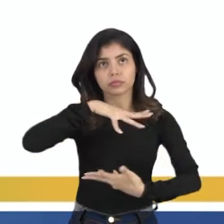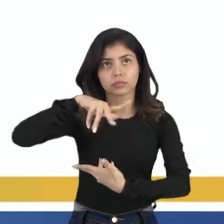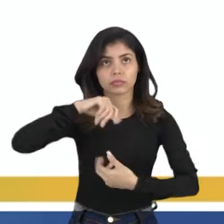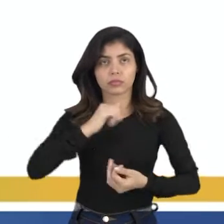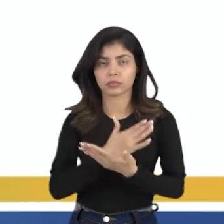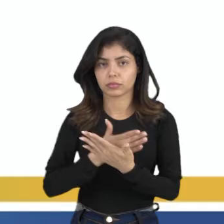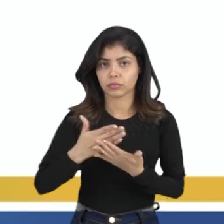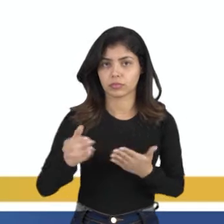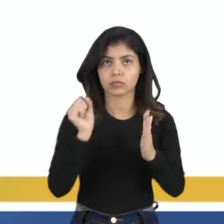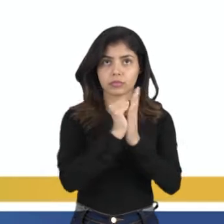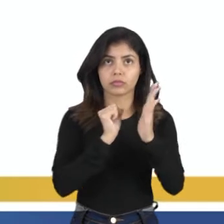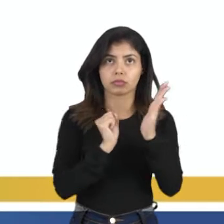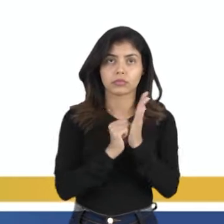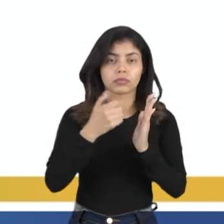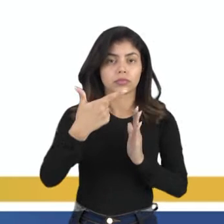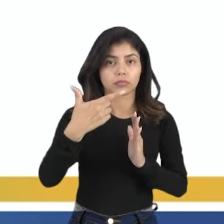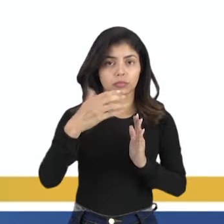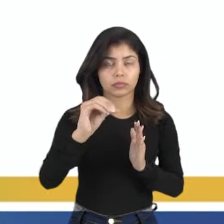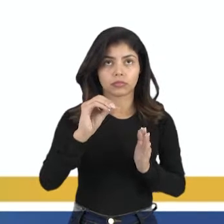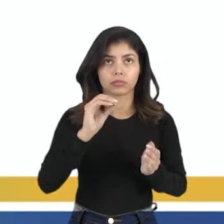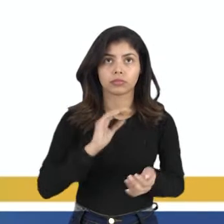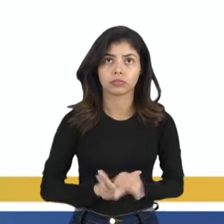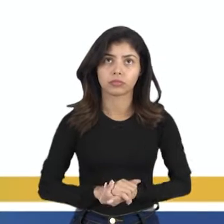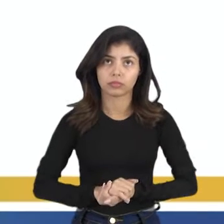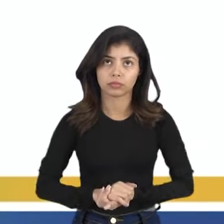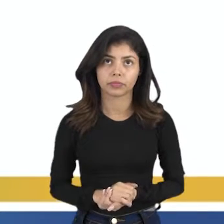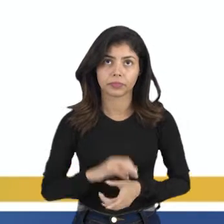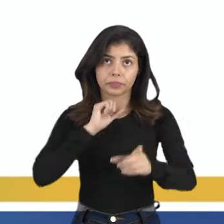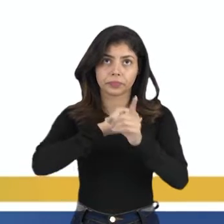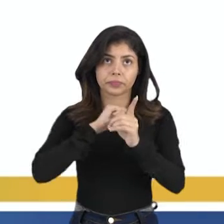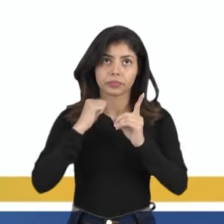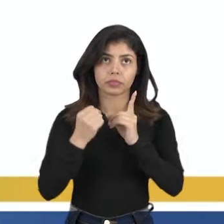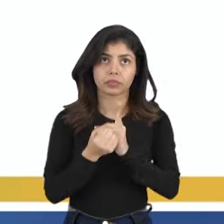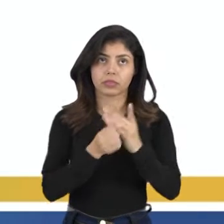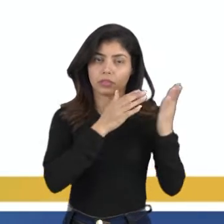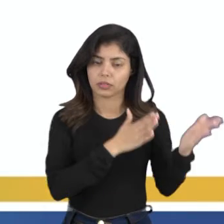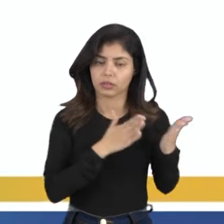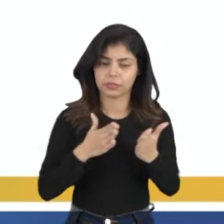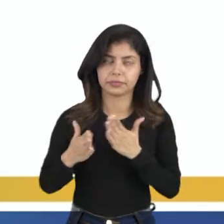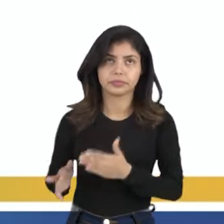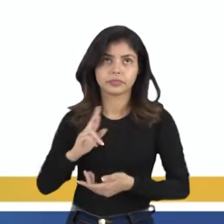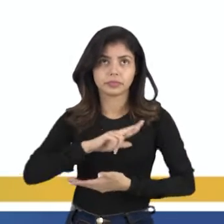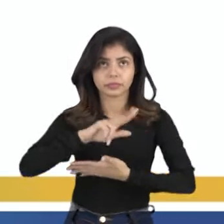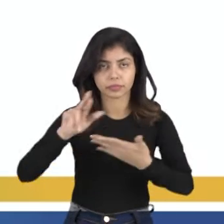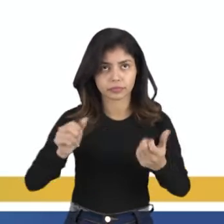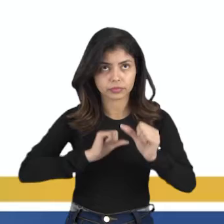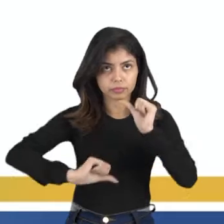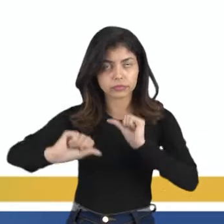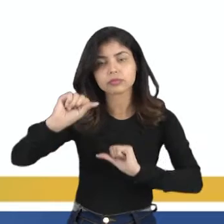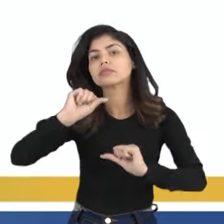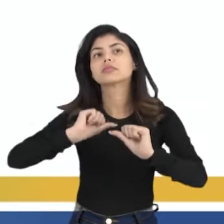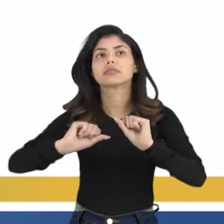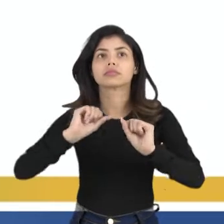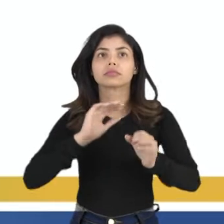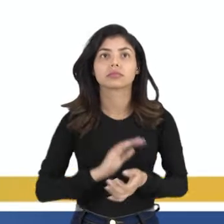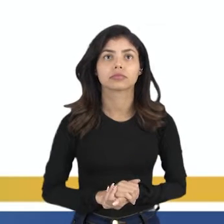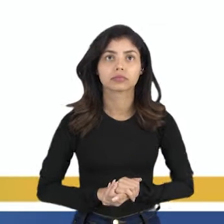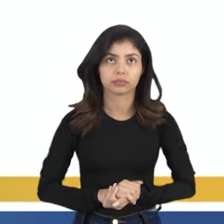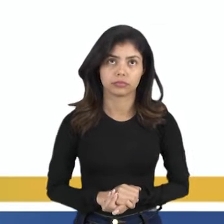Primeira Guerra Mundial no início do século XX, a sociedade passava por